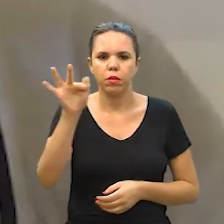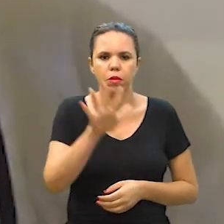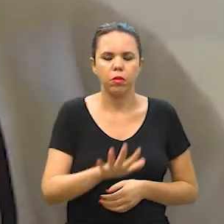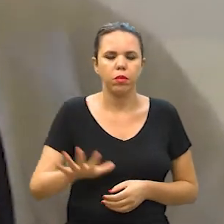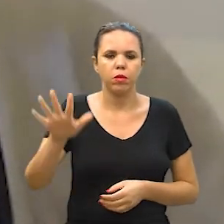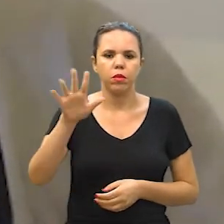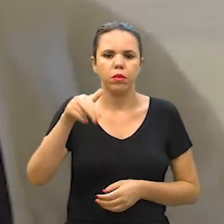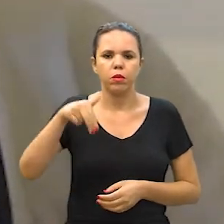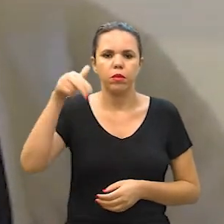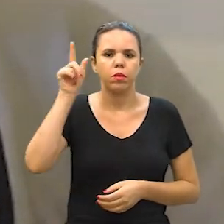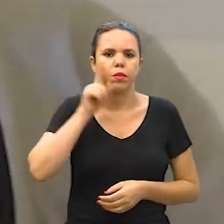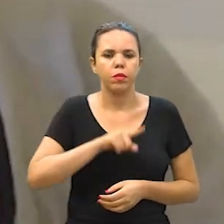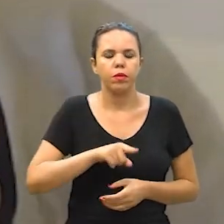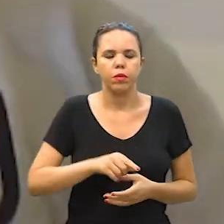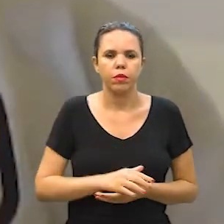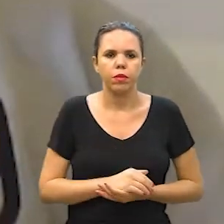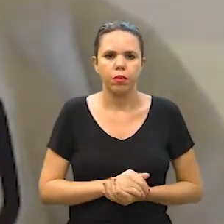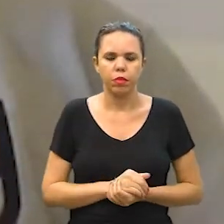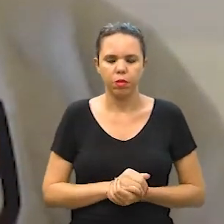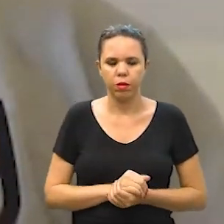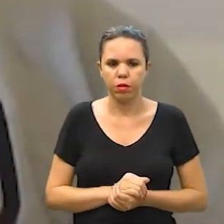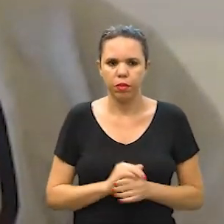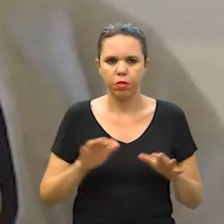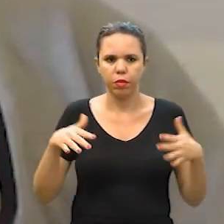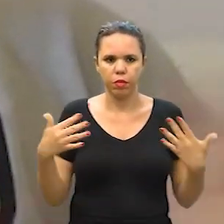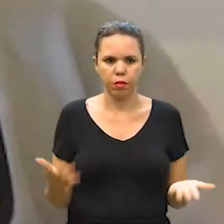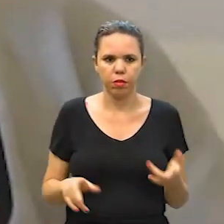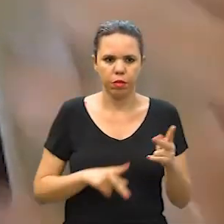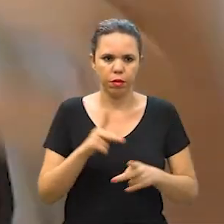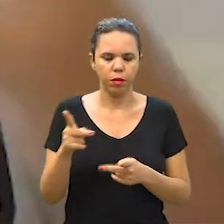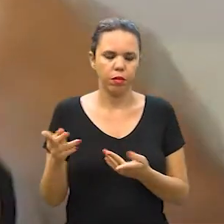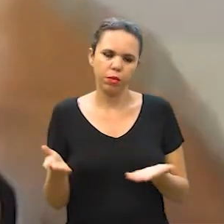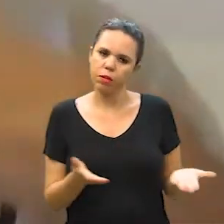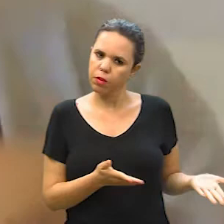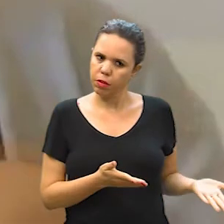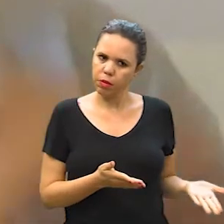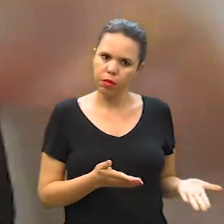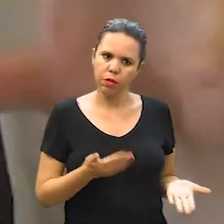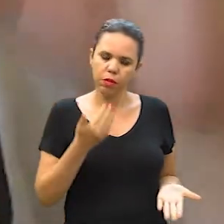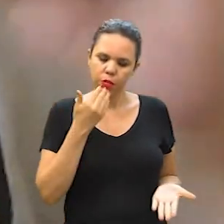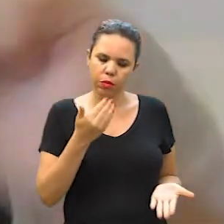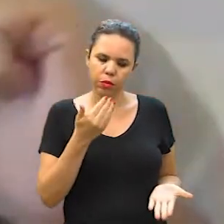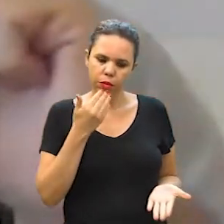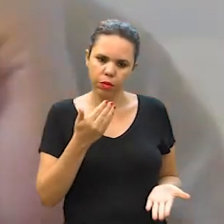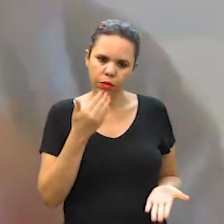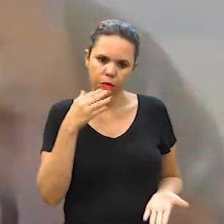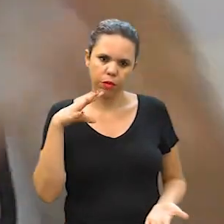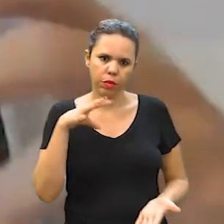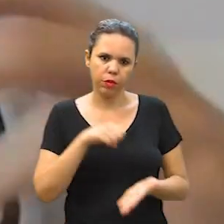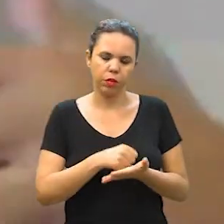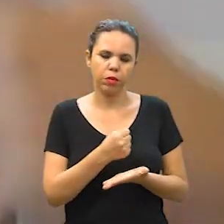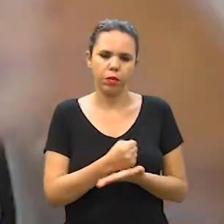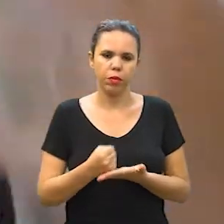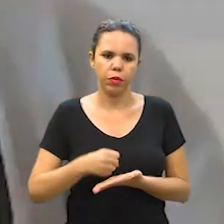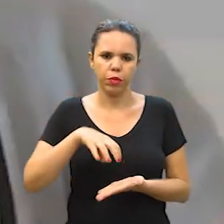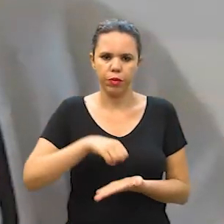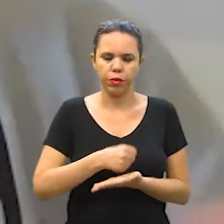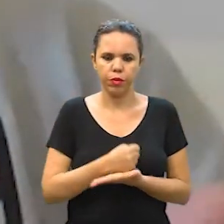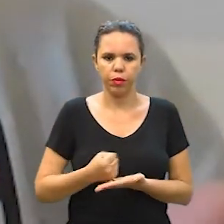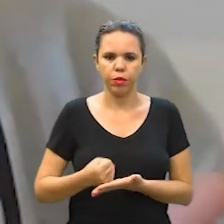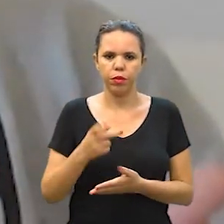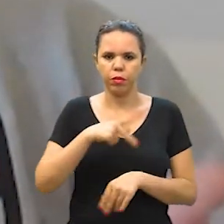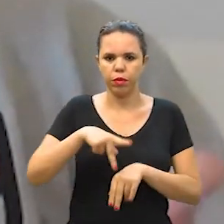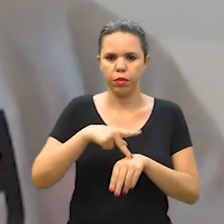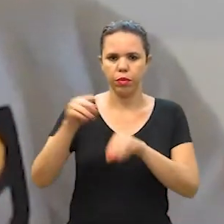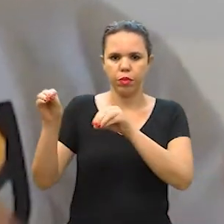universidades norte-americanas, quando eles recebem uma solicitação de matrícula de um aluno